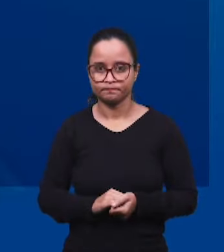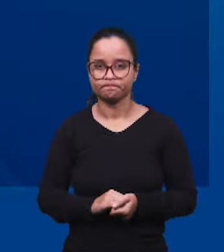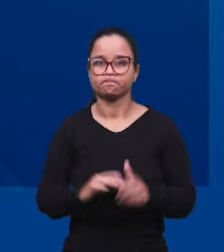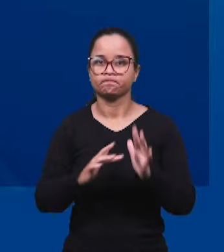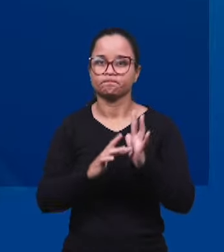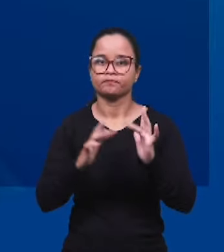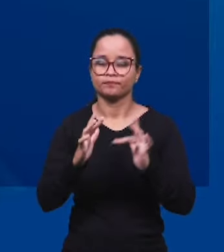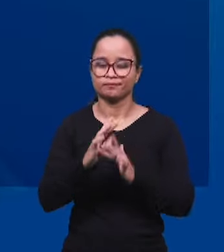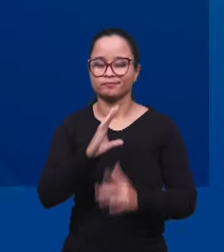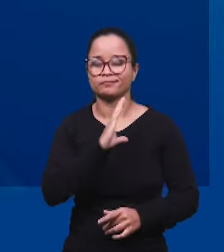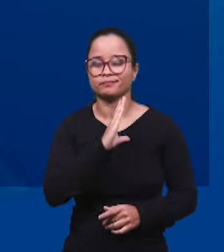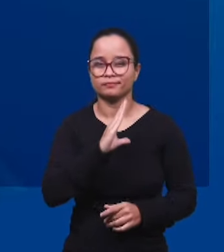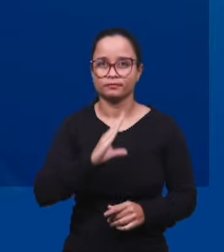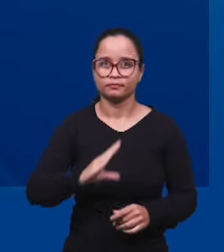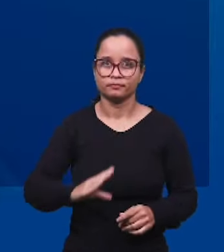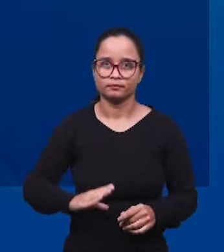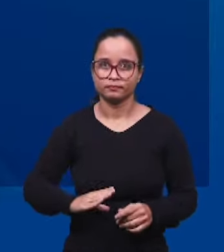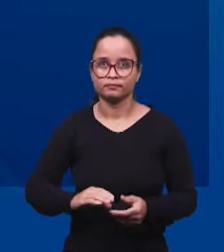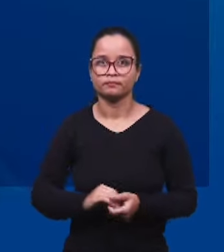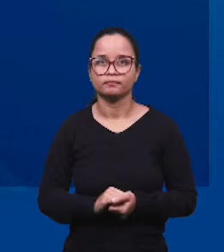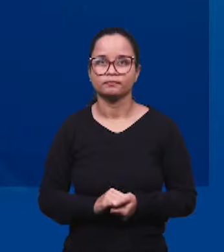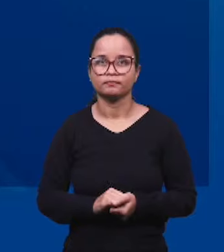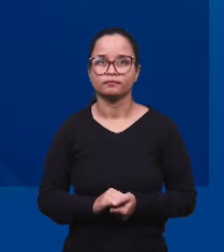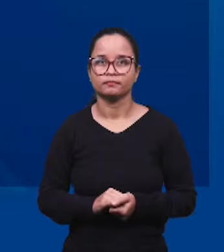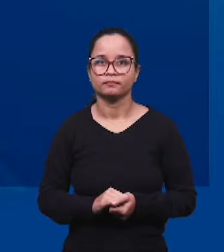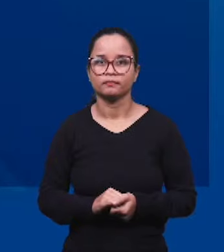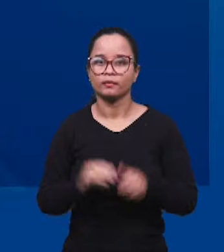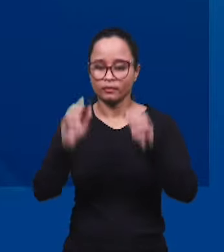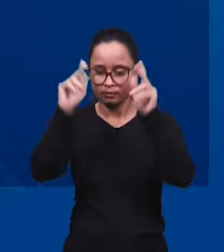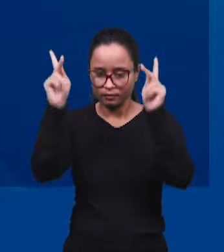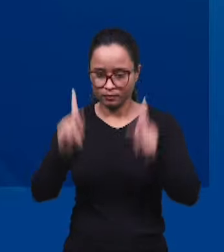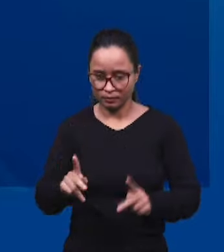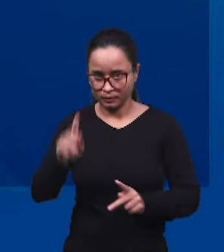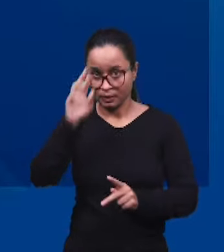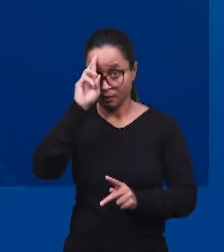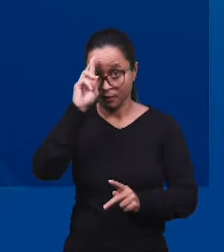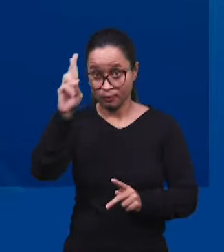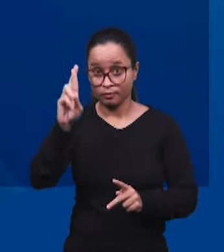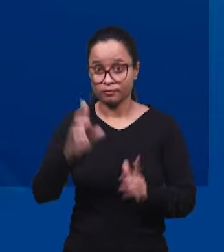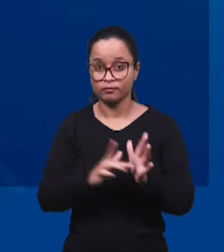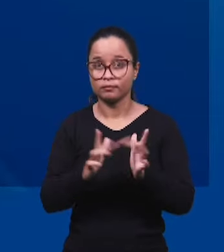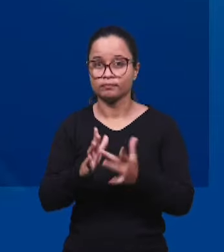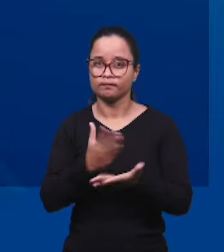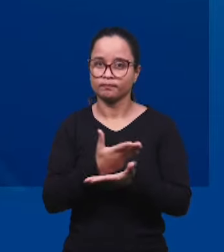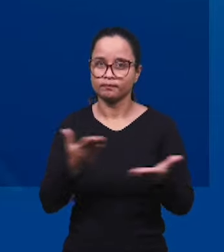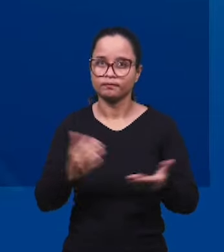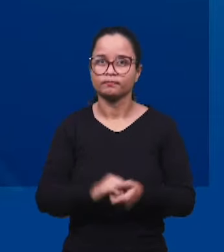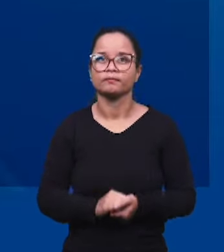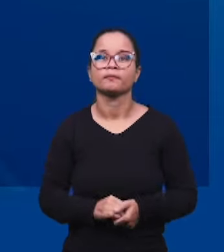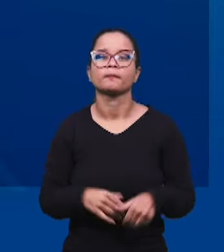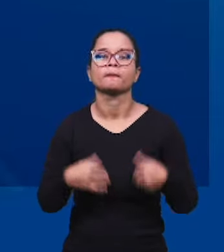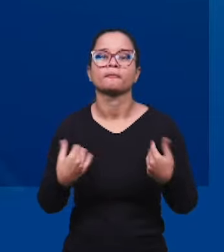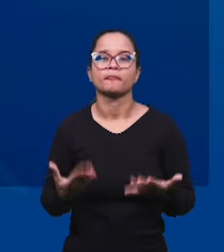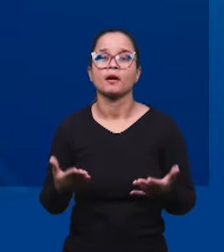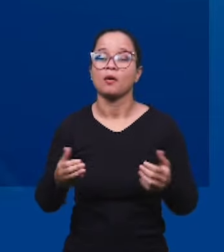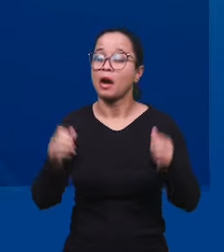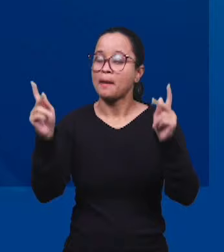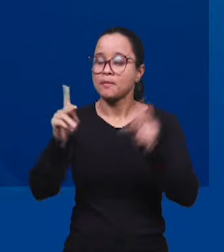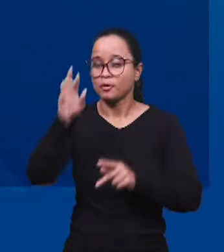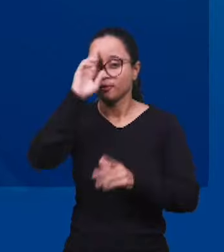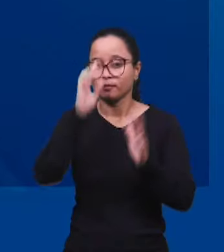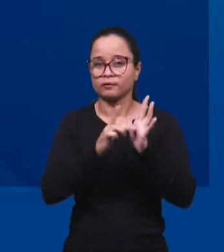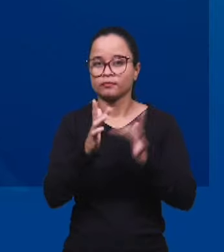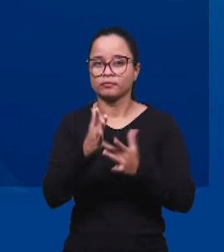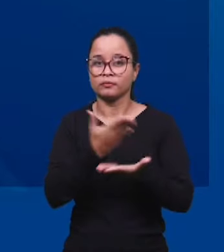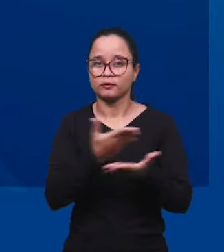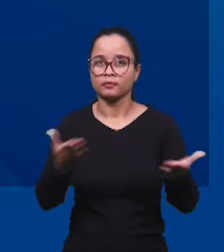testimonio de Jesús Cristo. Pai, Senhor Jesus, hermano. A paz do Senhor Jesus, irmãos. Eu vou responder a